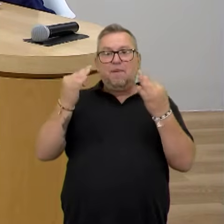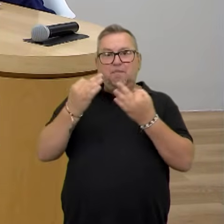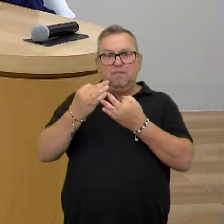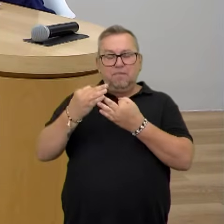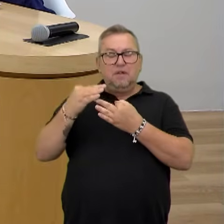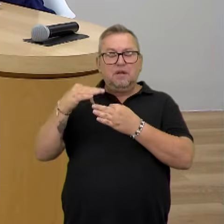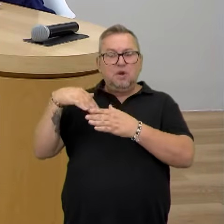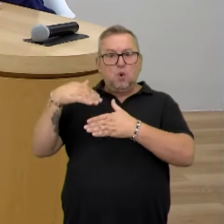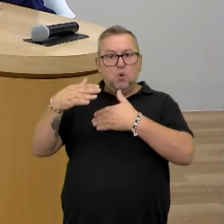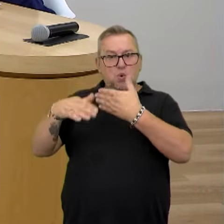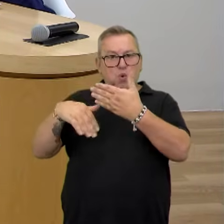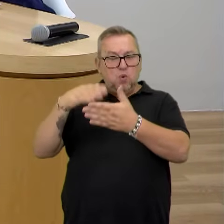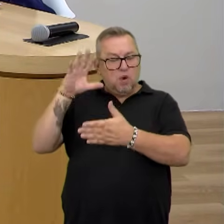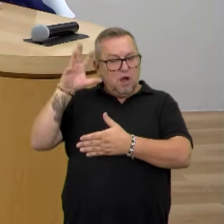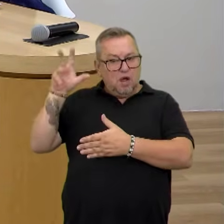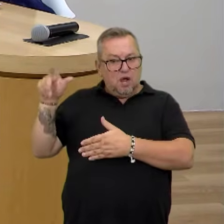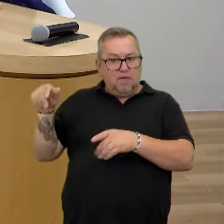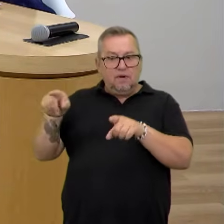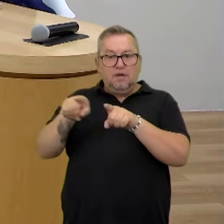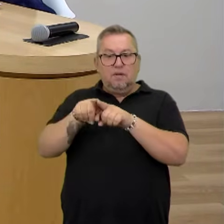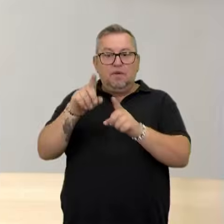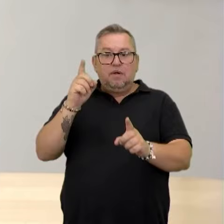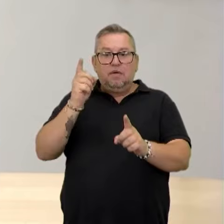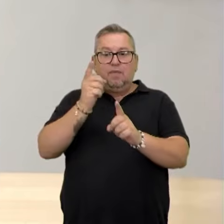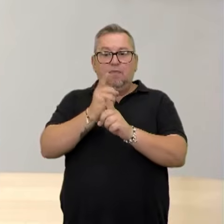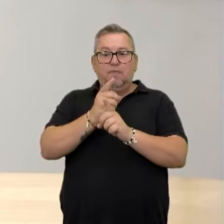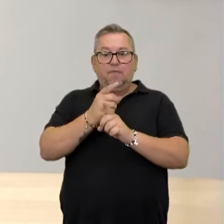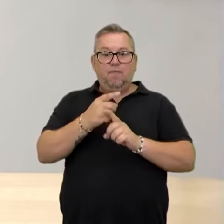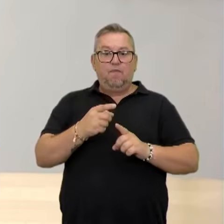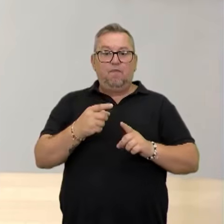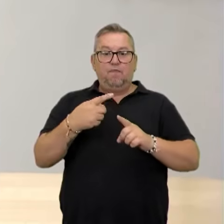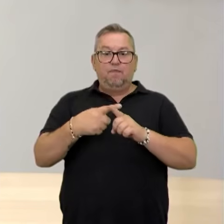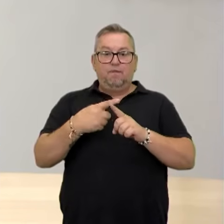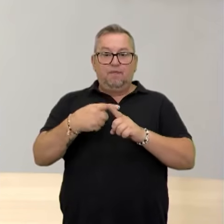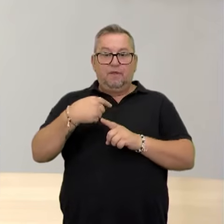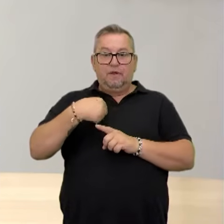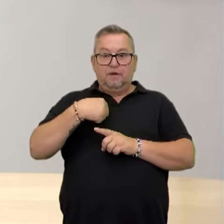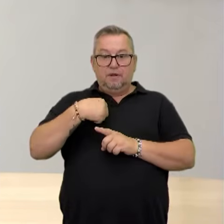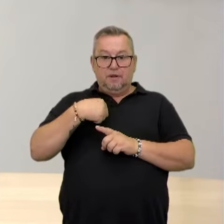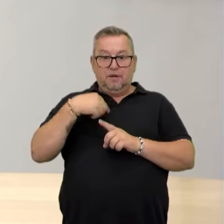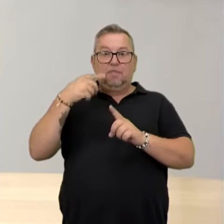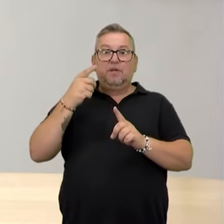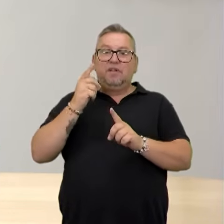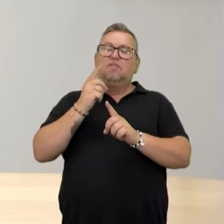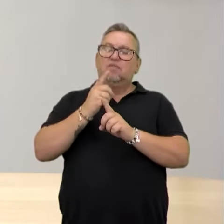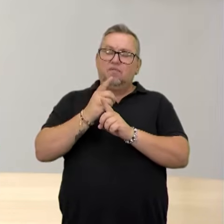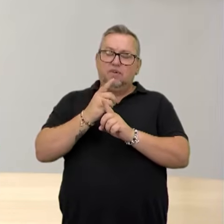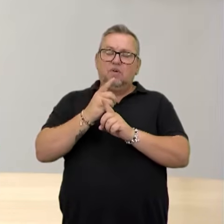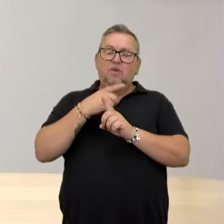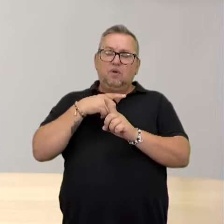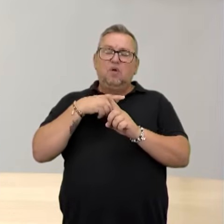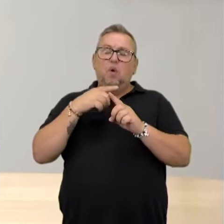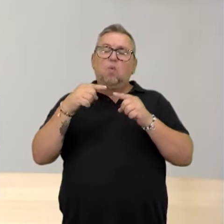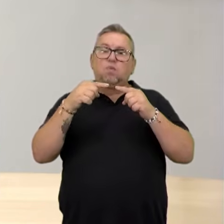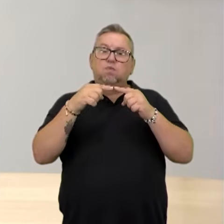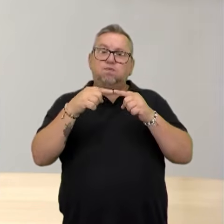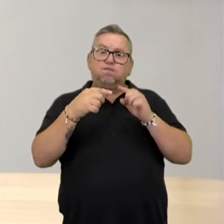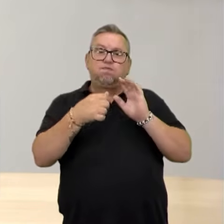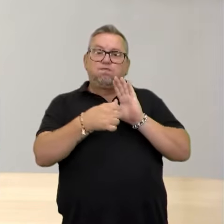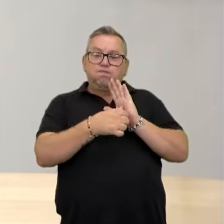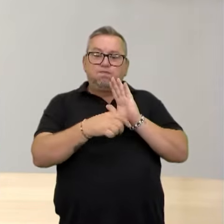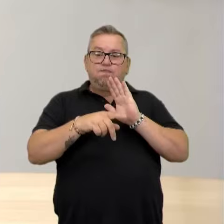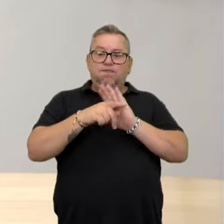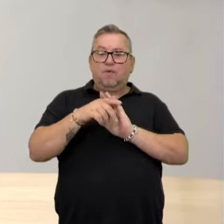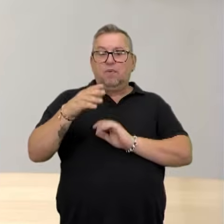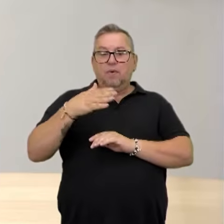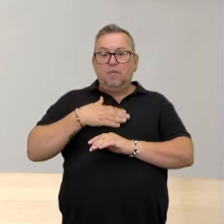muito sobre isso, né? E tem a questão da identificação, porque eu me identifico, né? Então, quem tem que se identificar são vocês, é